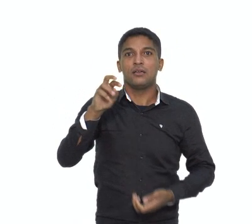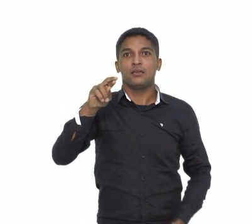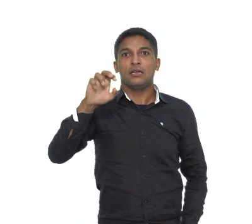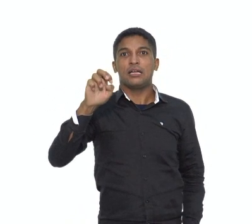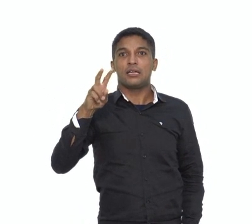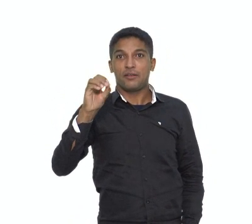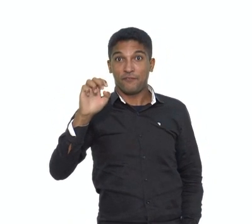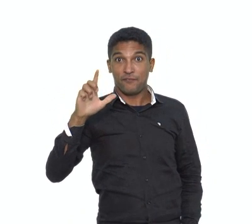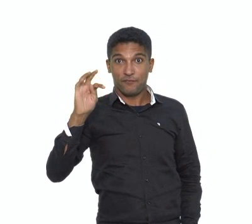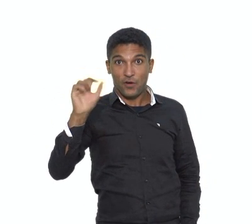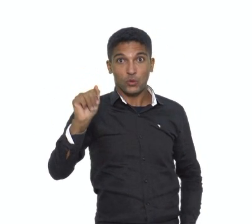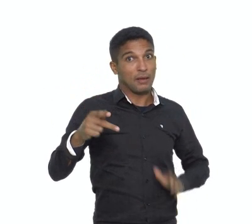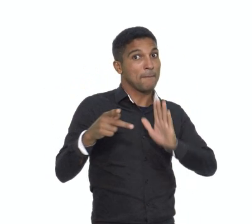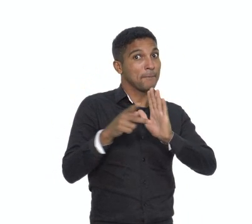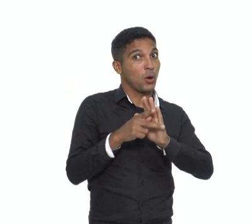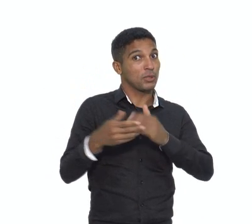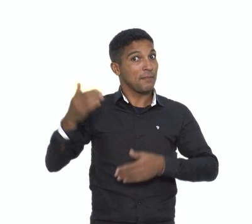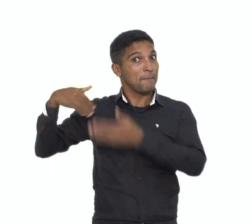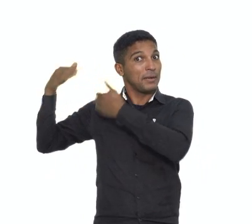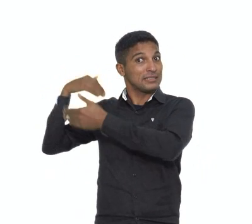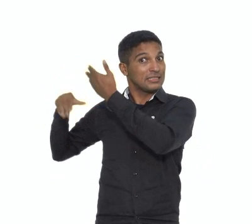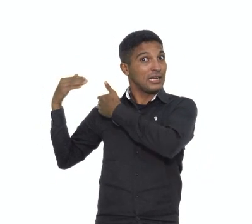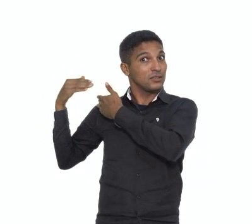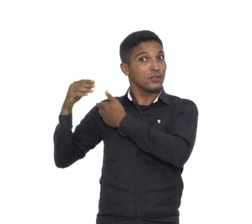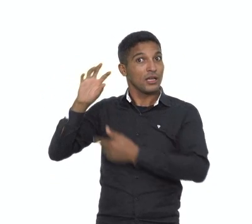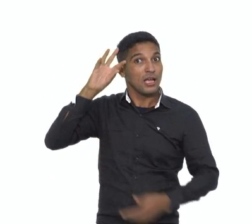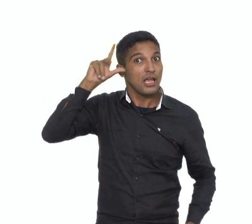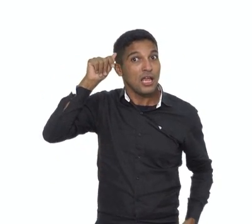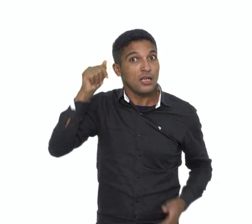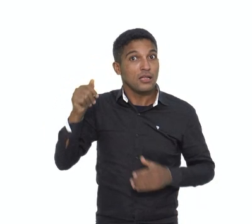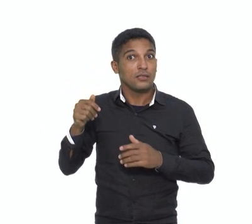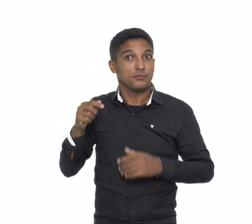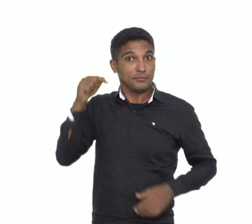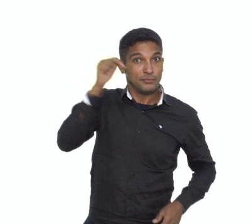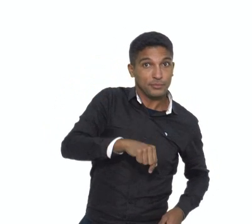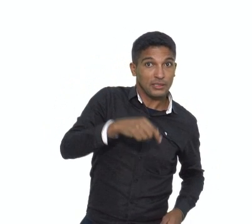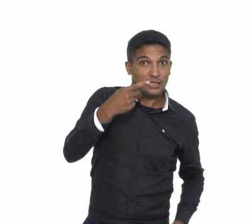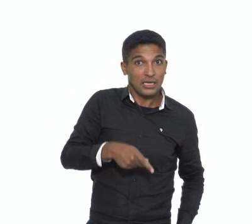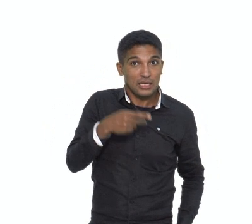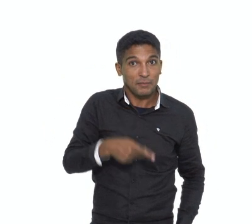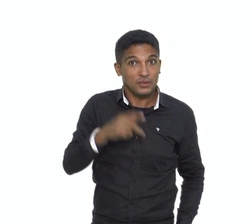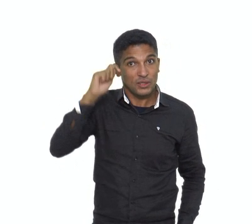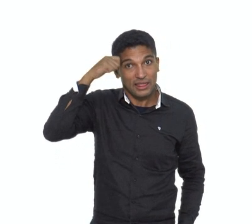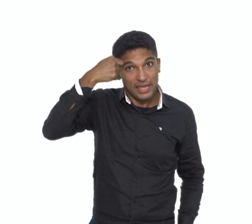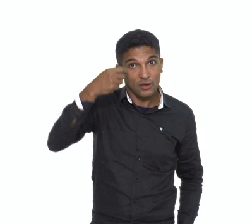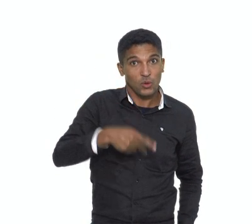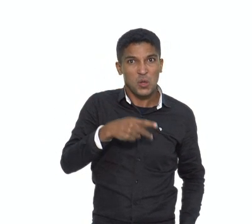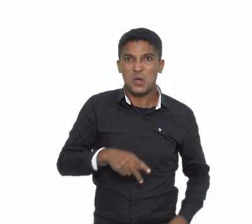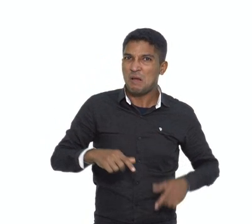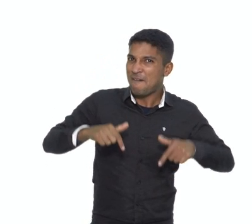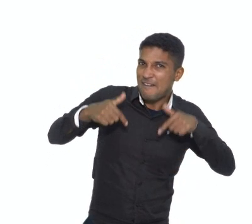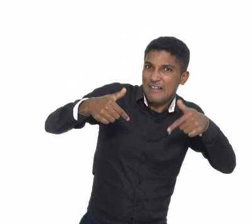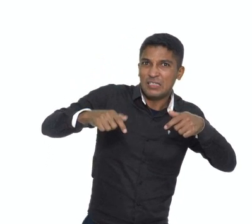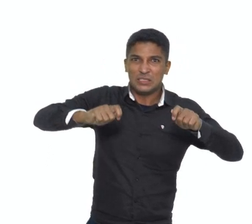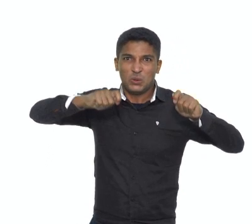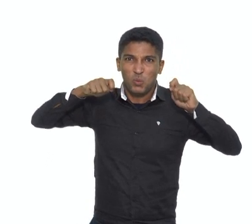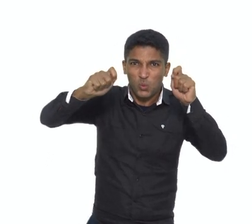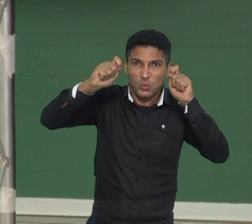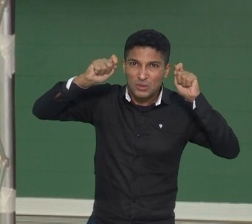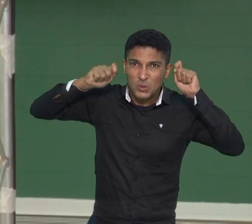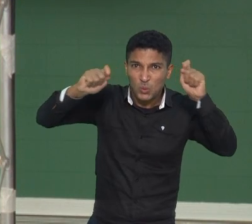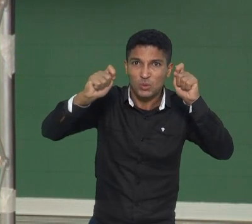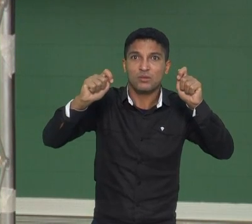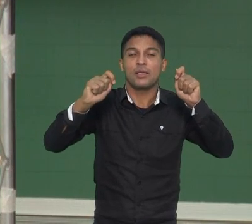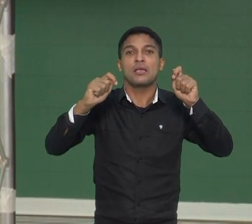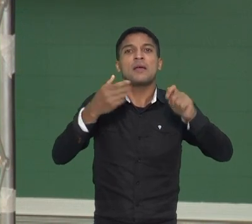liderança de afrodescendentes que desde o Brasil colonial lutaram por melhores condições de vida e igualdade social.